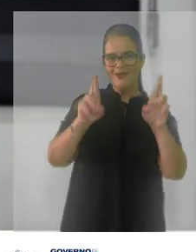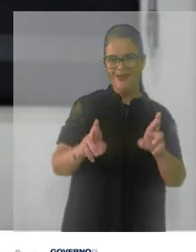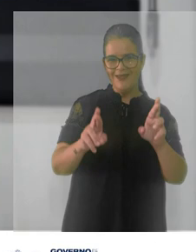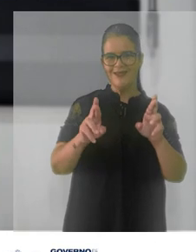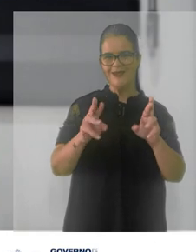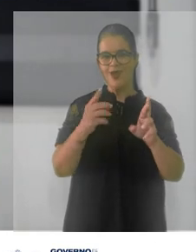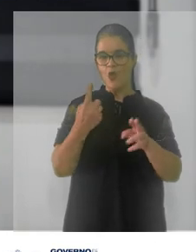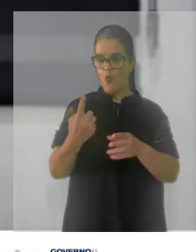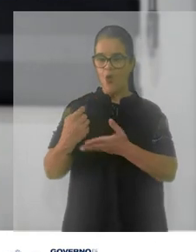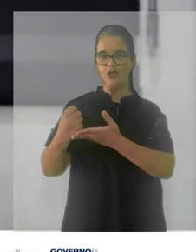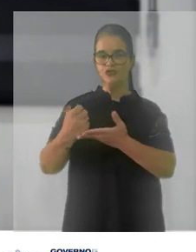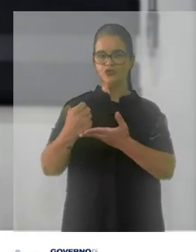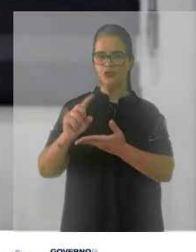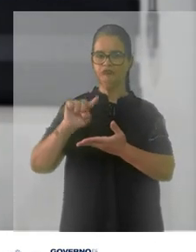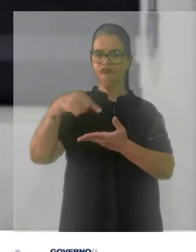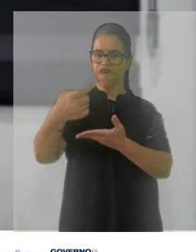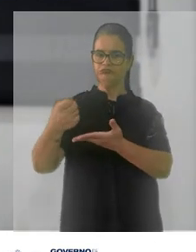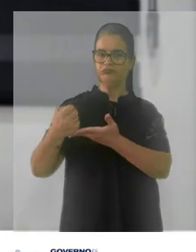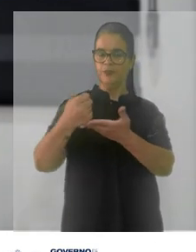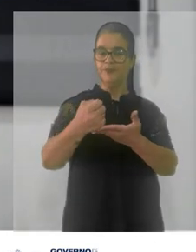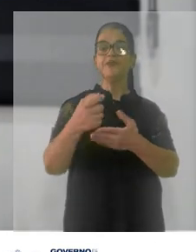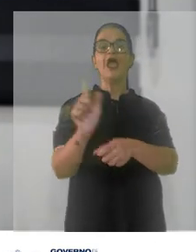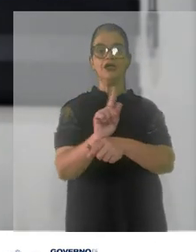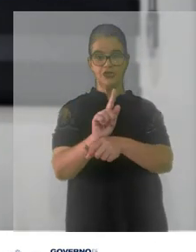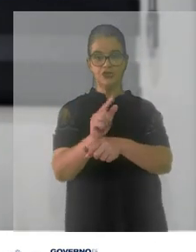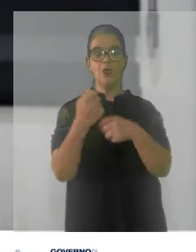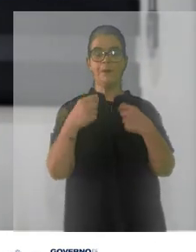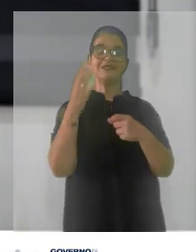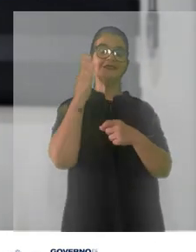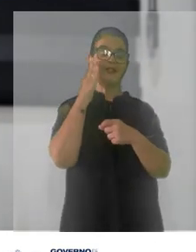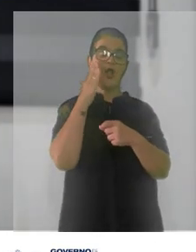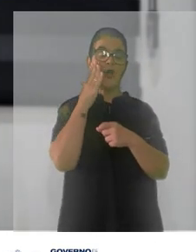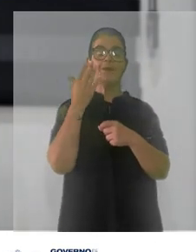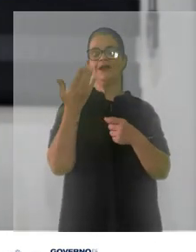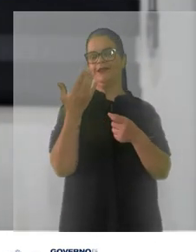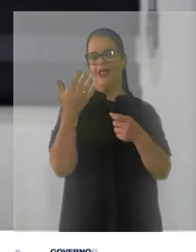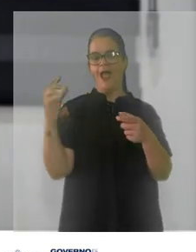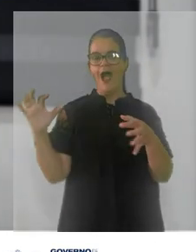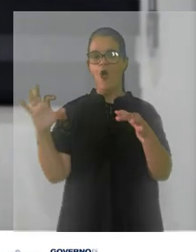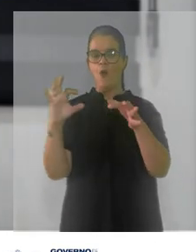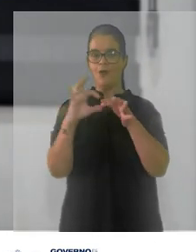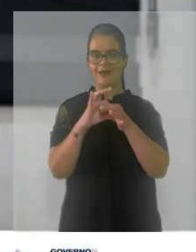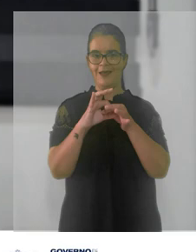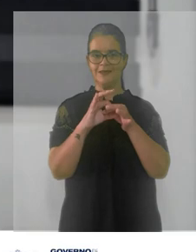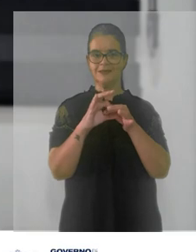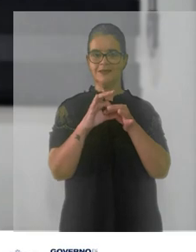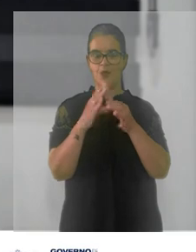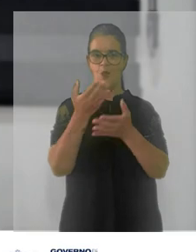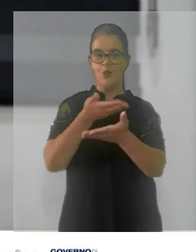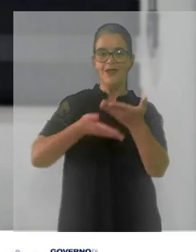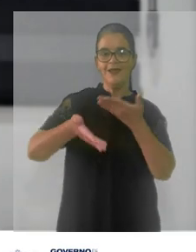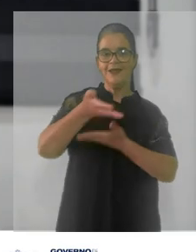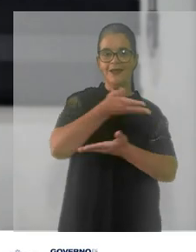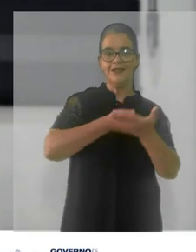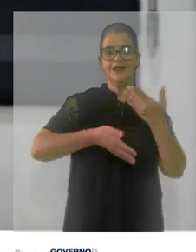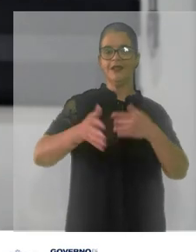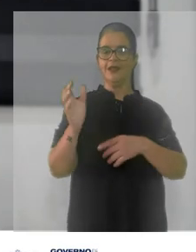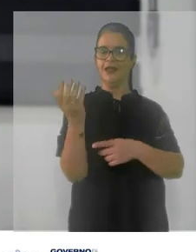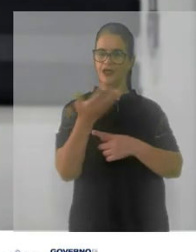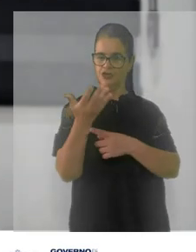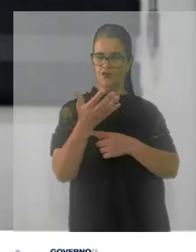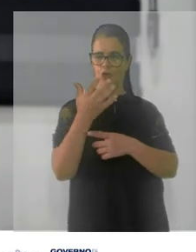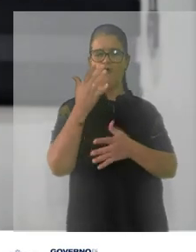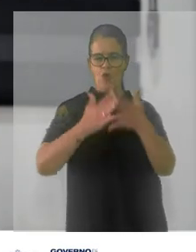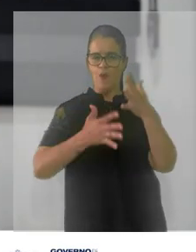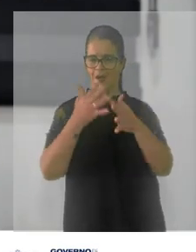Dessa forma, a gestão do território precisa compreender a conexão entre esses fluxos. Ficou muito